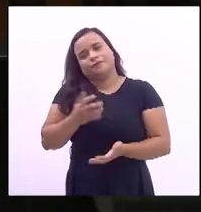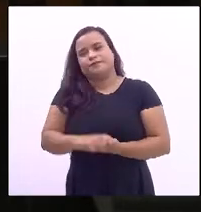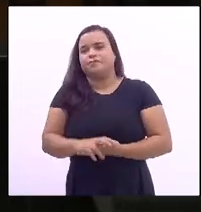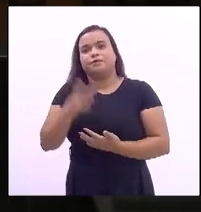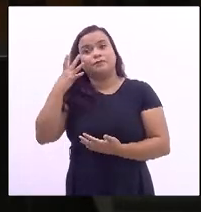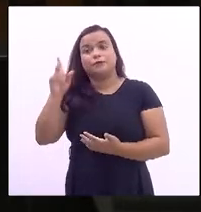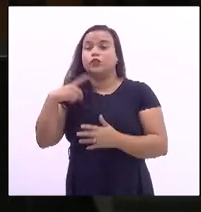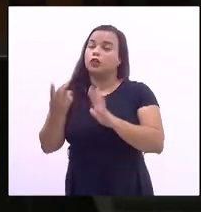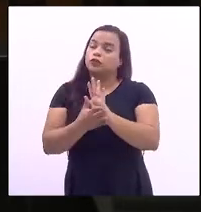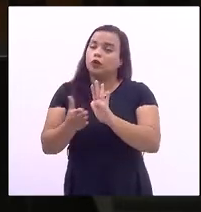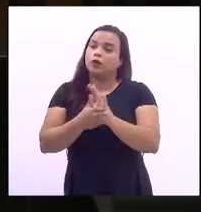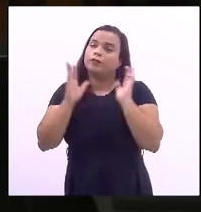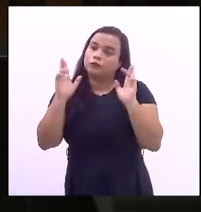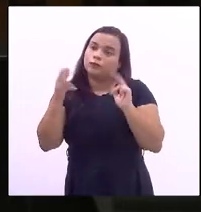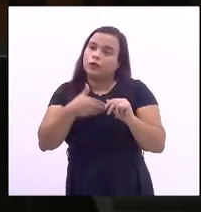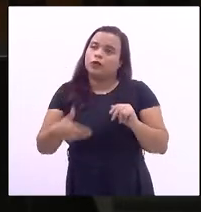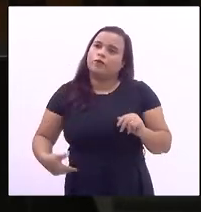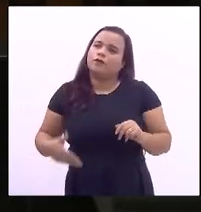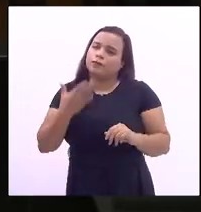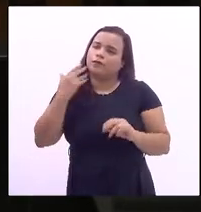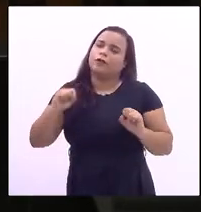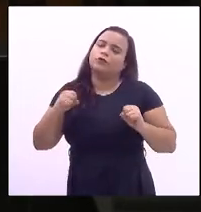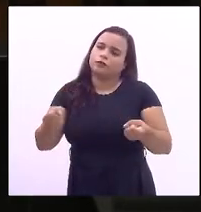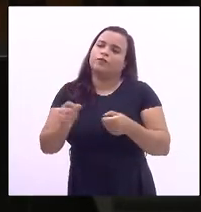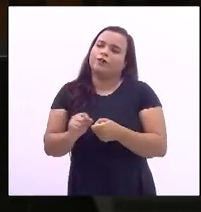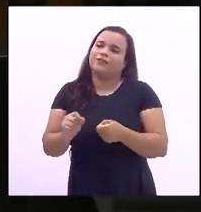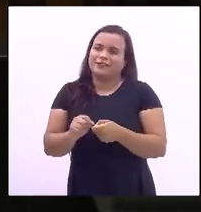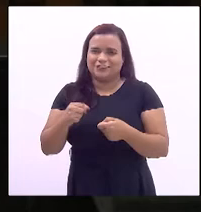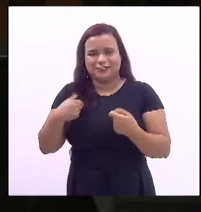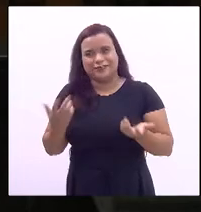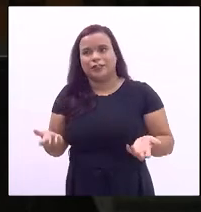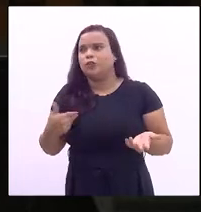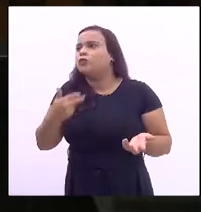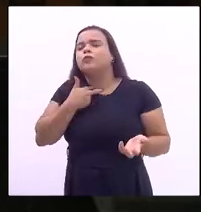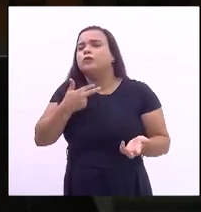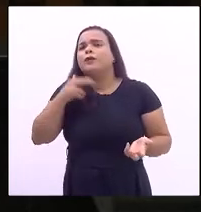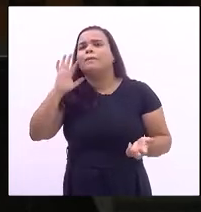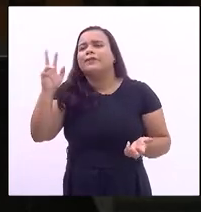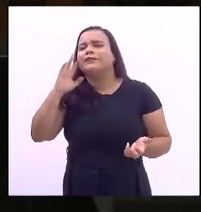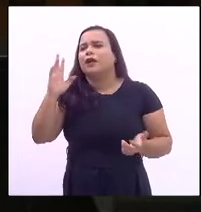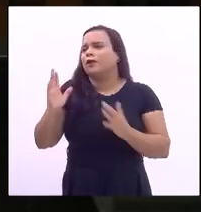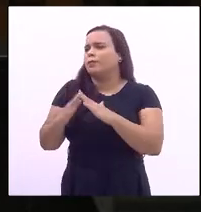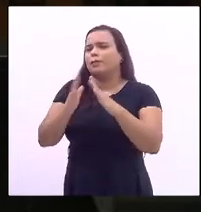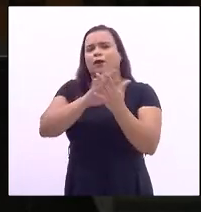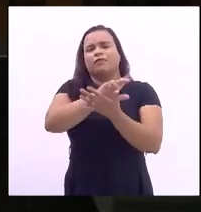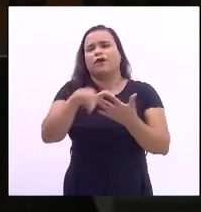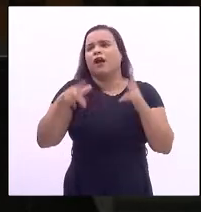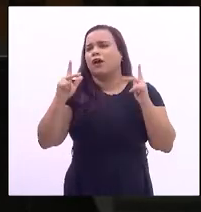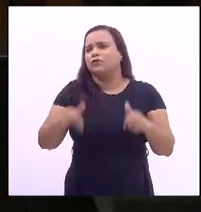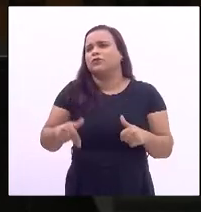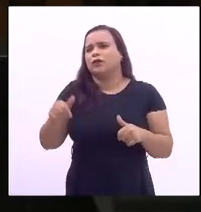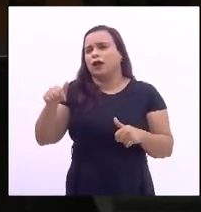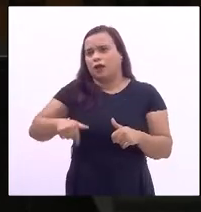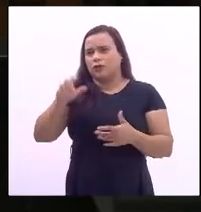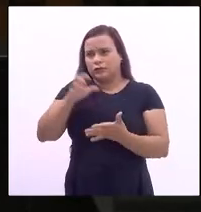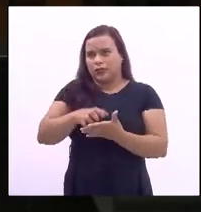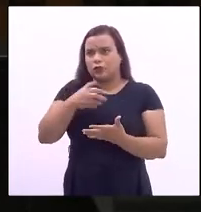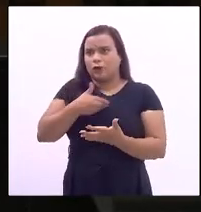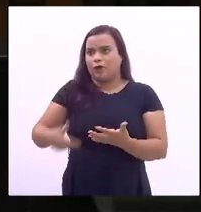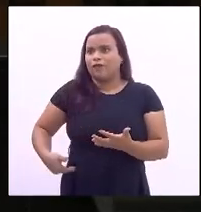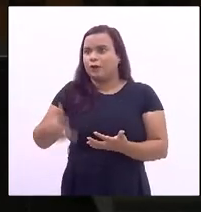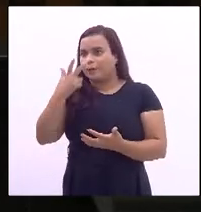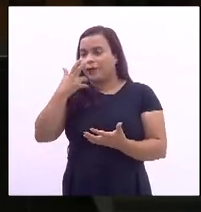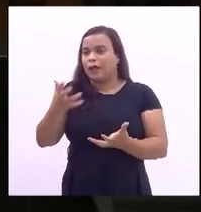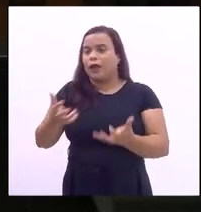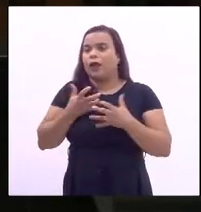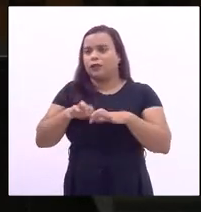cobra espera que o governo faça o melhor então é possível que com tanto Imóveis e aqui no centro o Governo está querendo